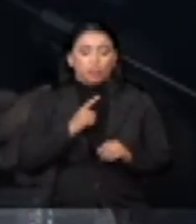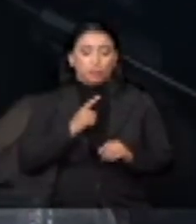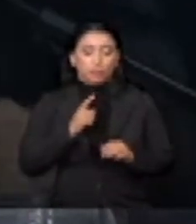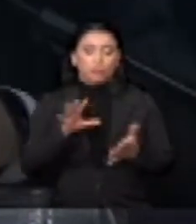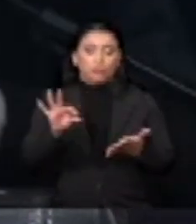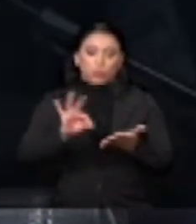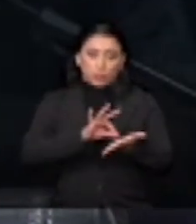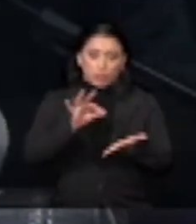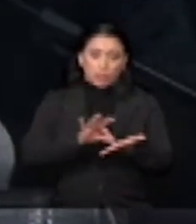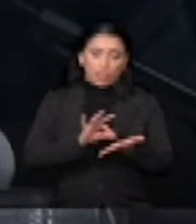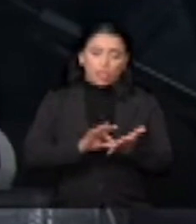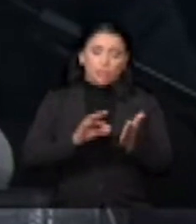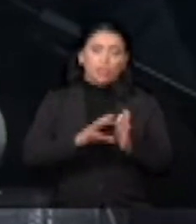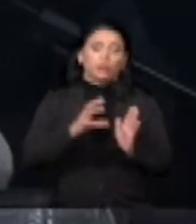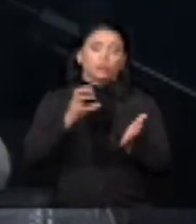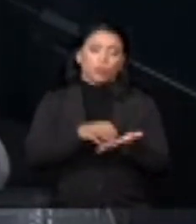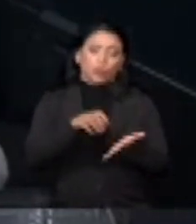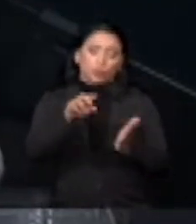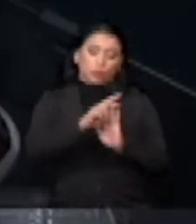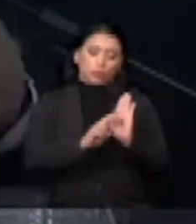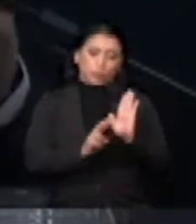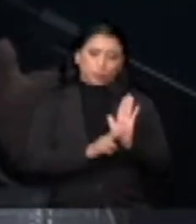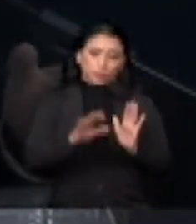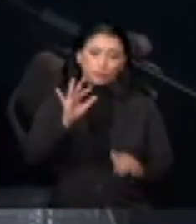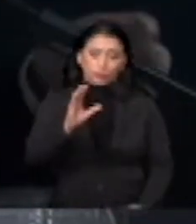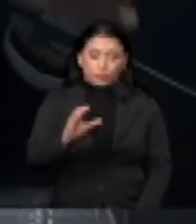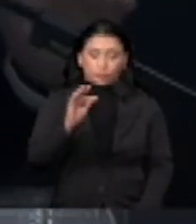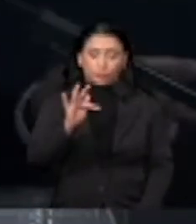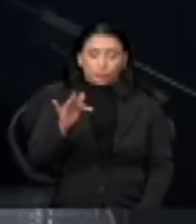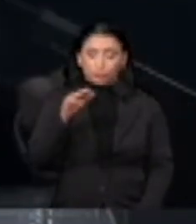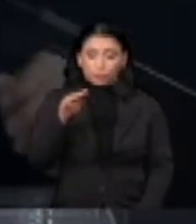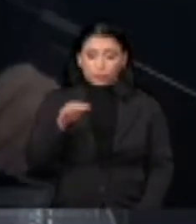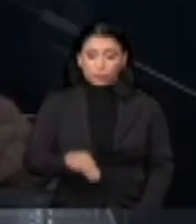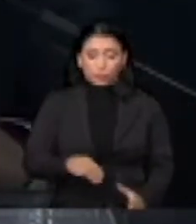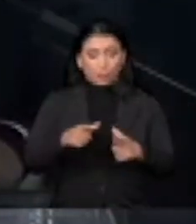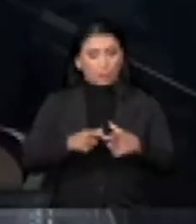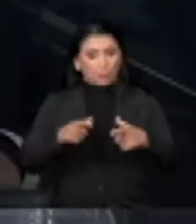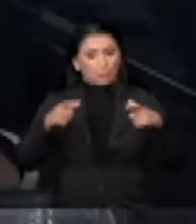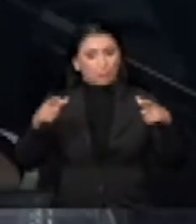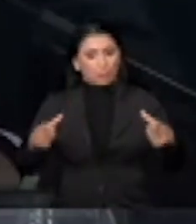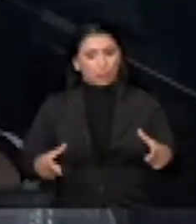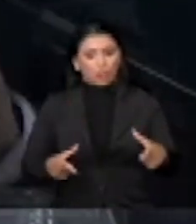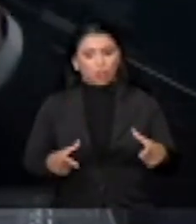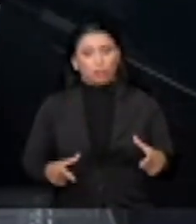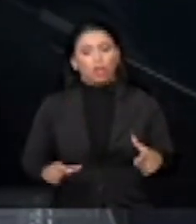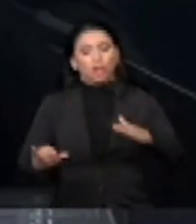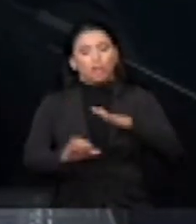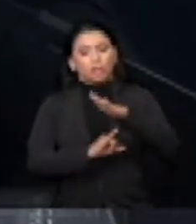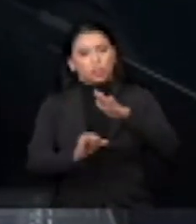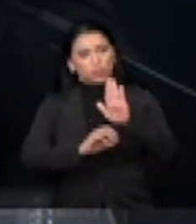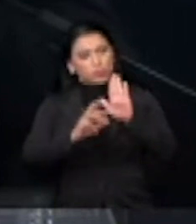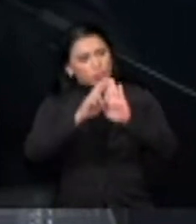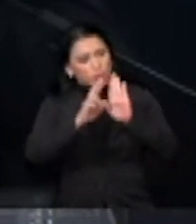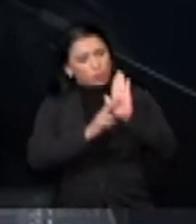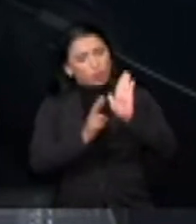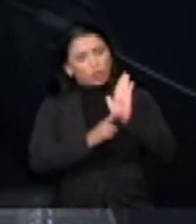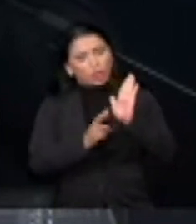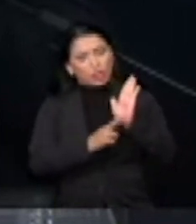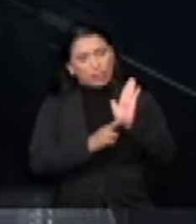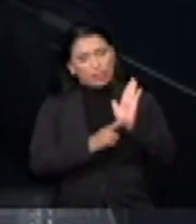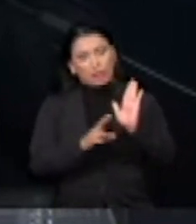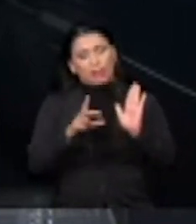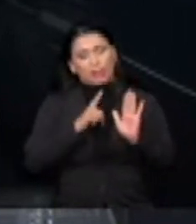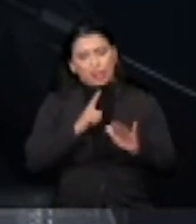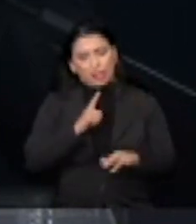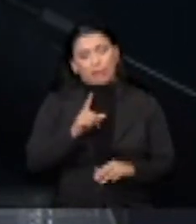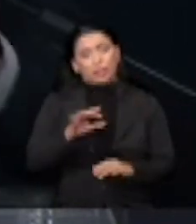efetivamente o Conselho Federal de Medicina é hoje a maior instituição regulatória do mundo e para essa